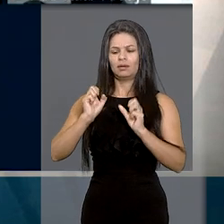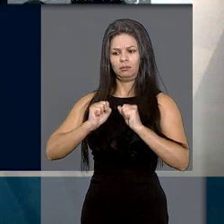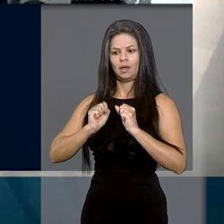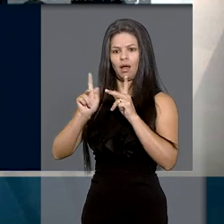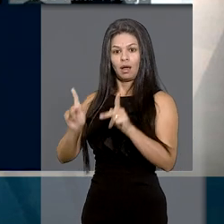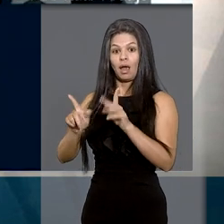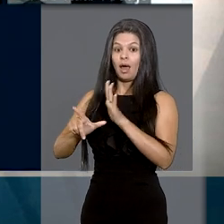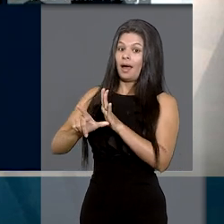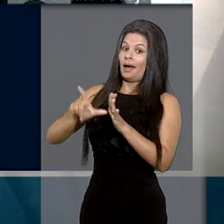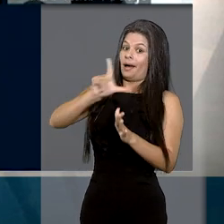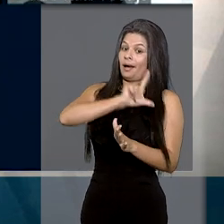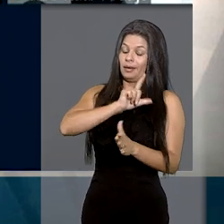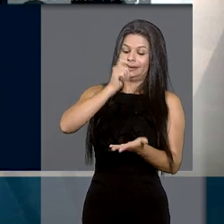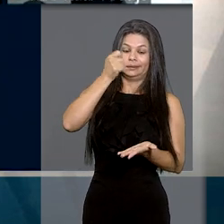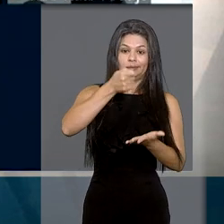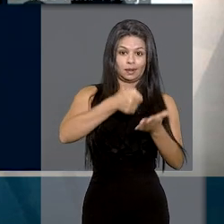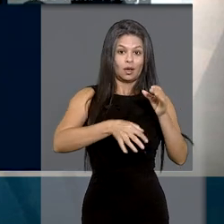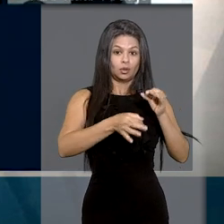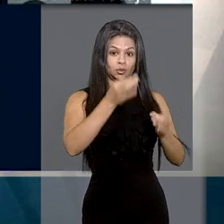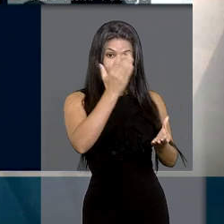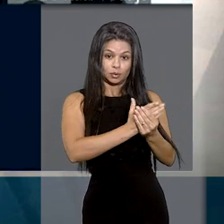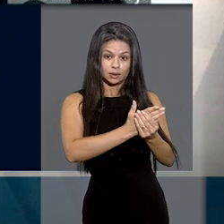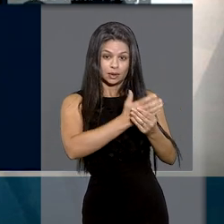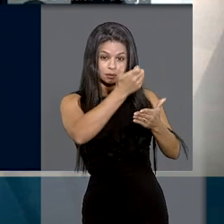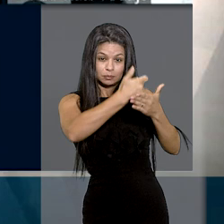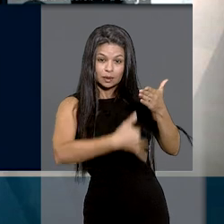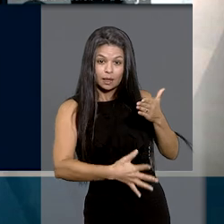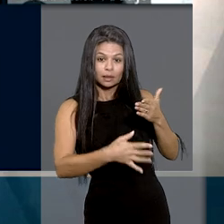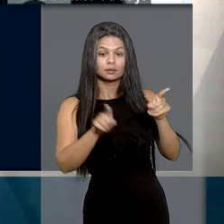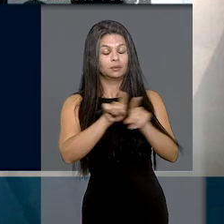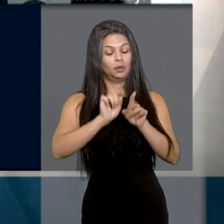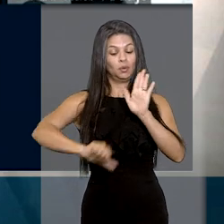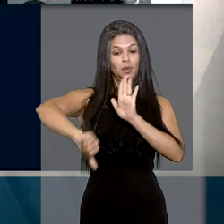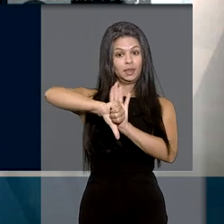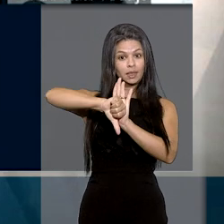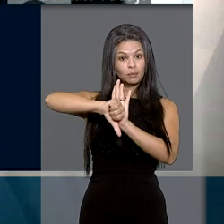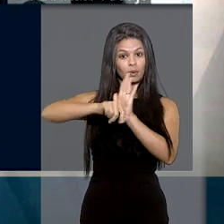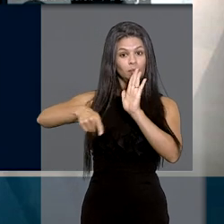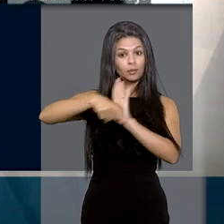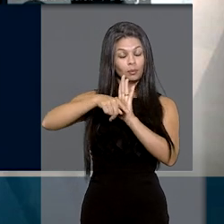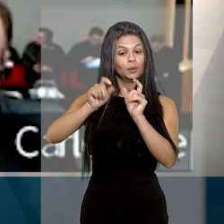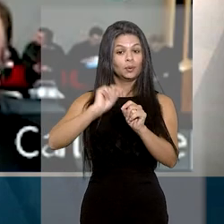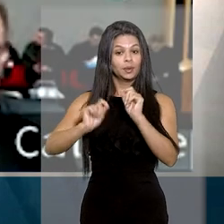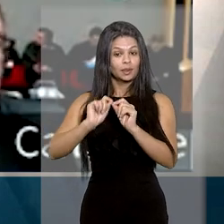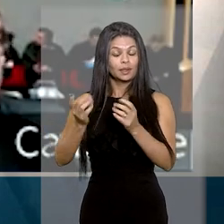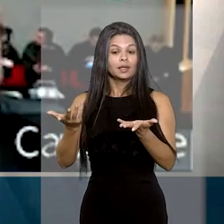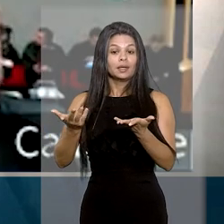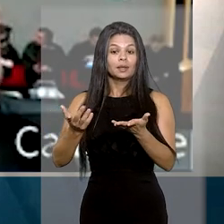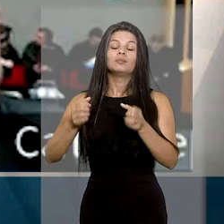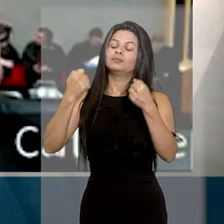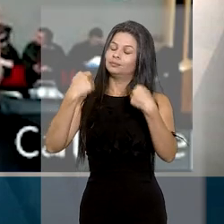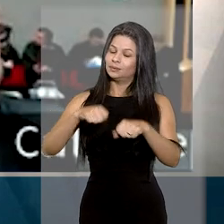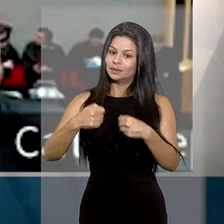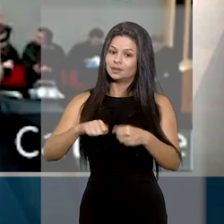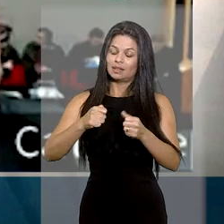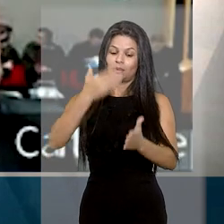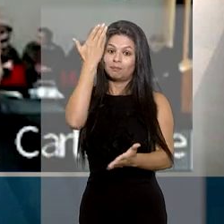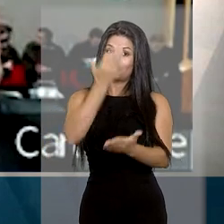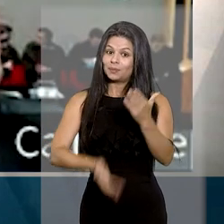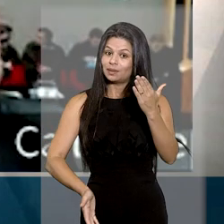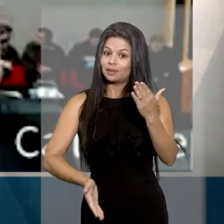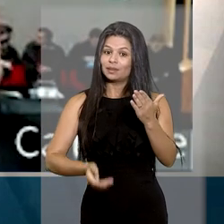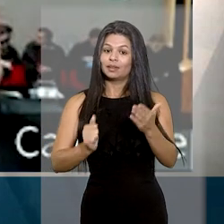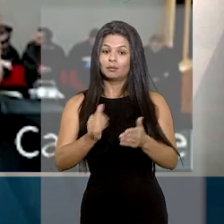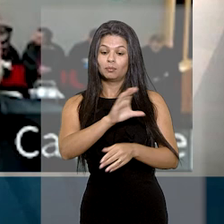aposentadoria antes de eventual condenação por crime cometido com violação de dever funcional impediria o efeito da perda